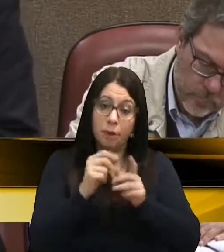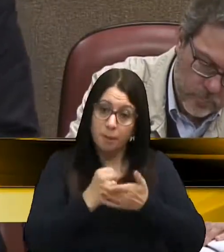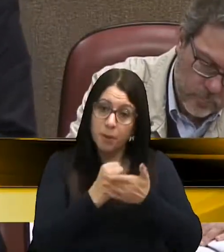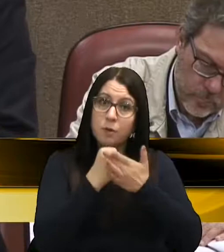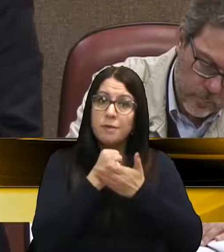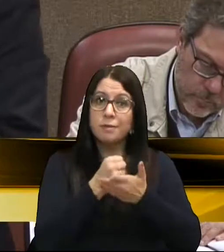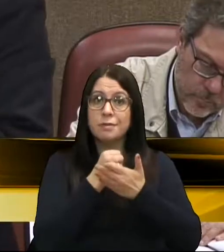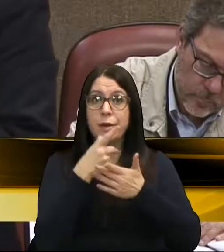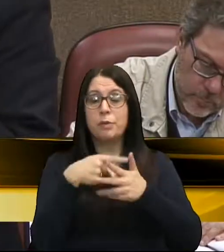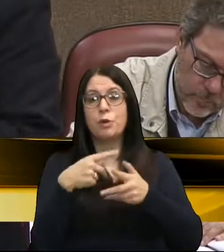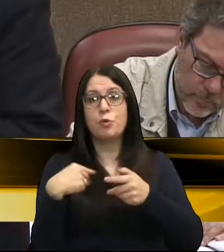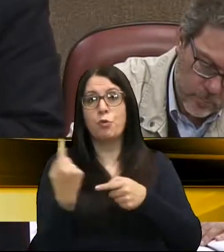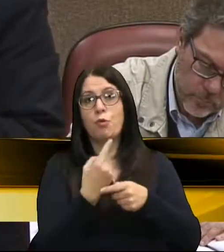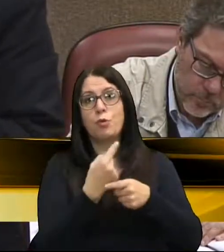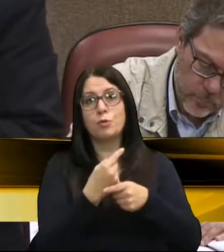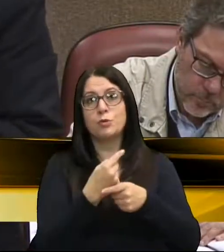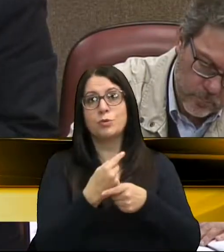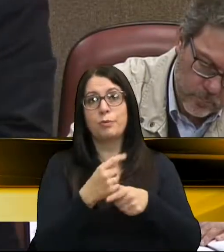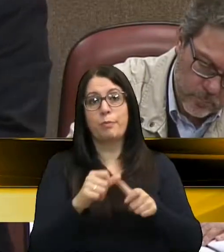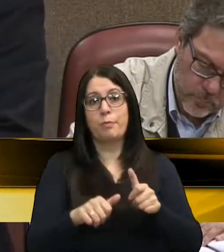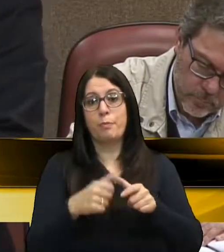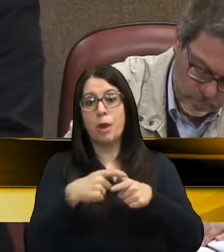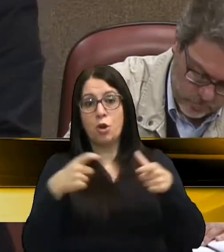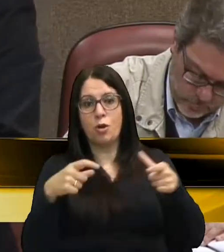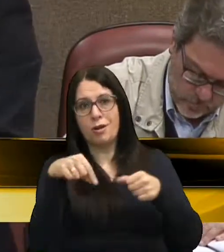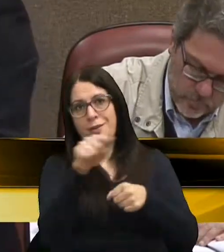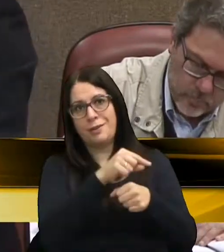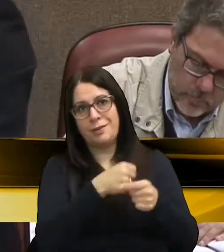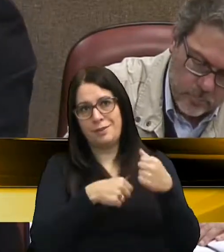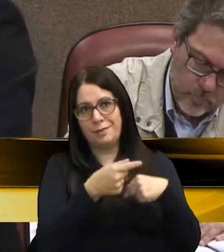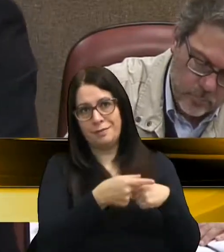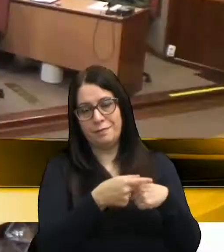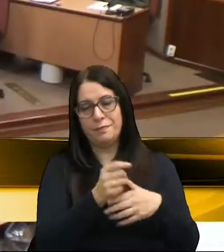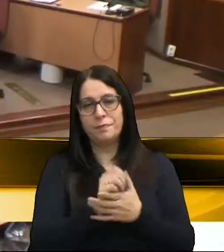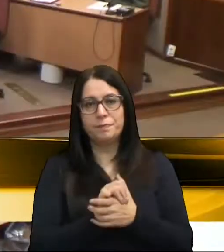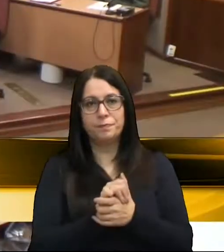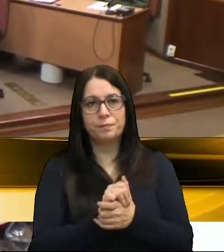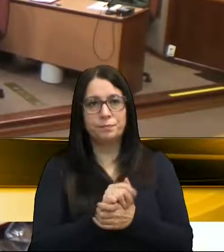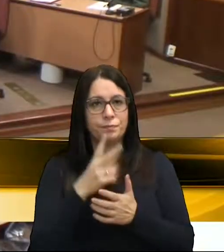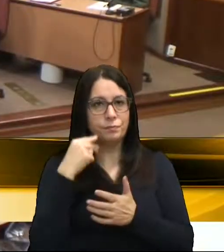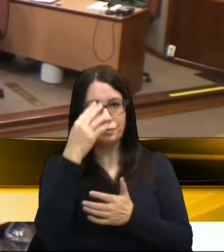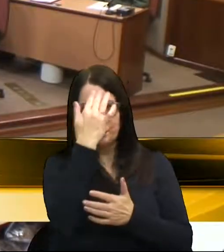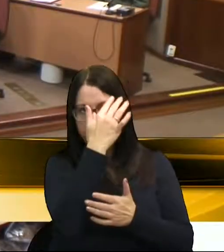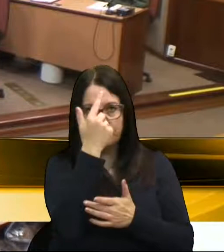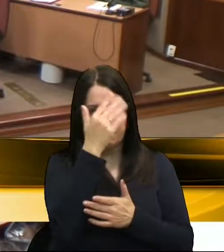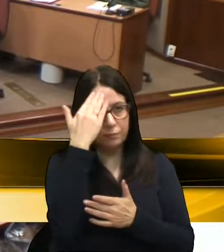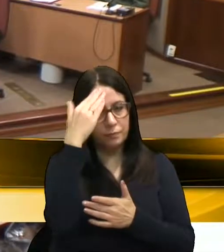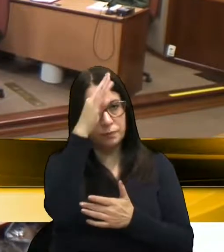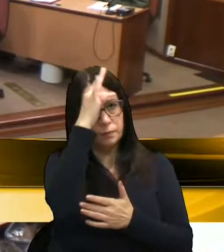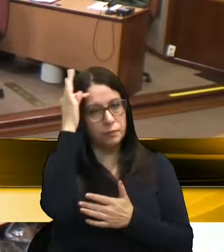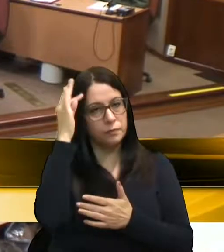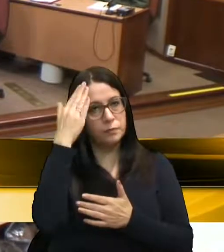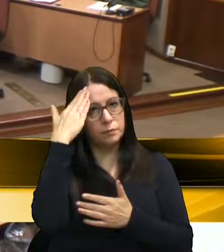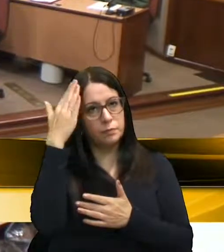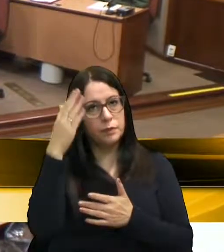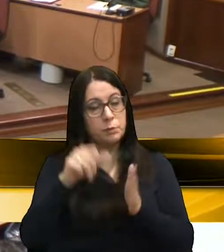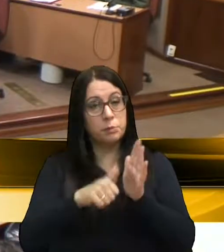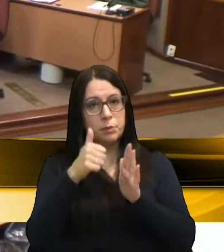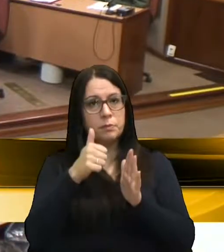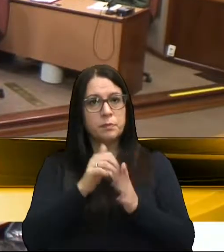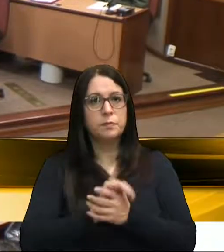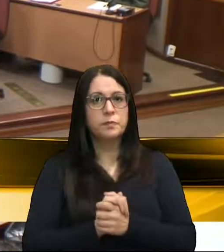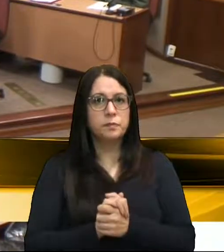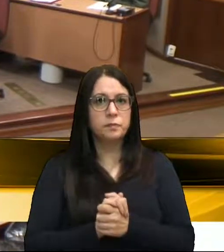porque é o nosso maior parque fabril. Vereadora Diló, seu à parte. Obrigado, vereador Tuigo. Em primeiro lugar,